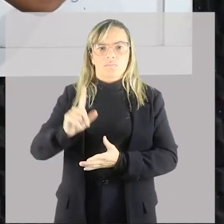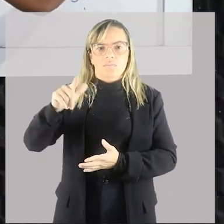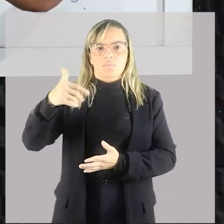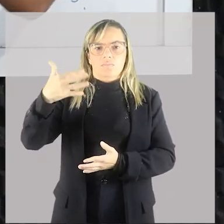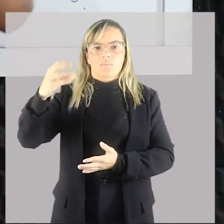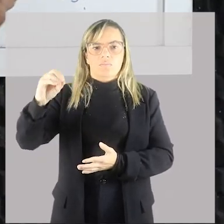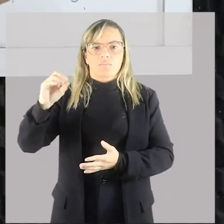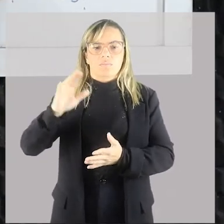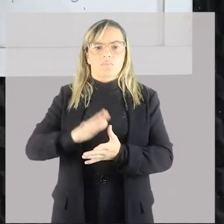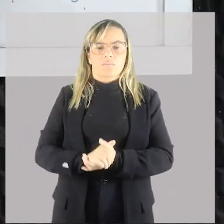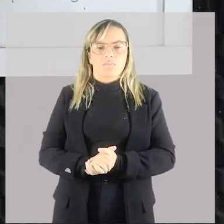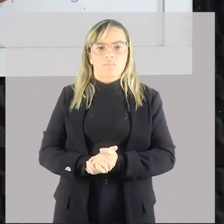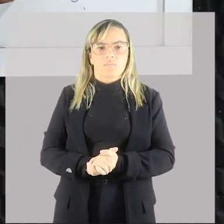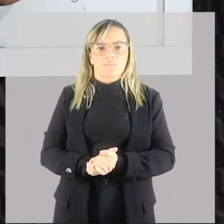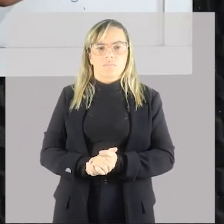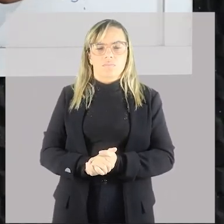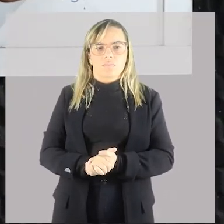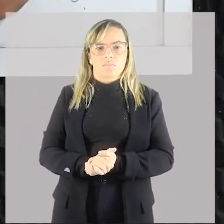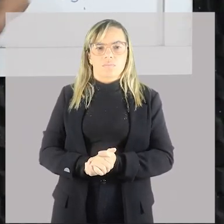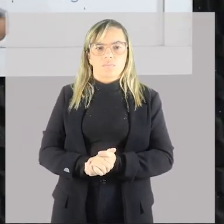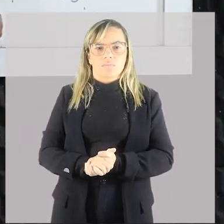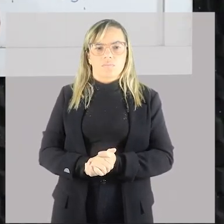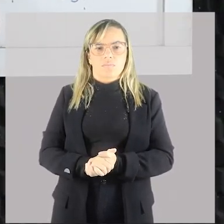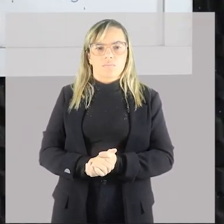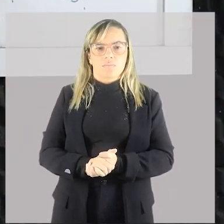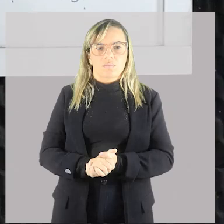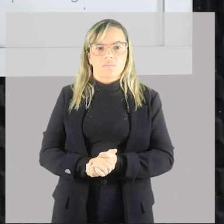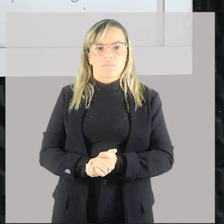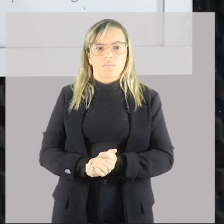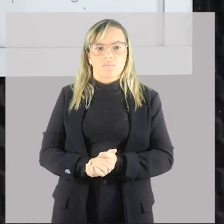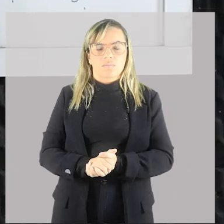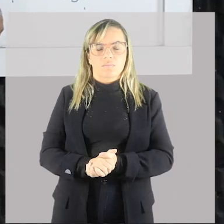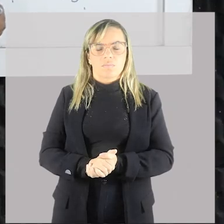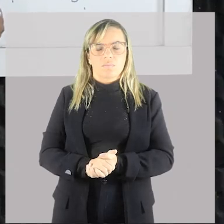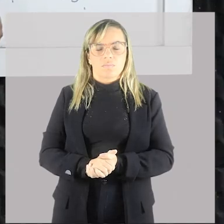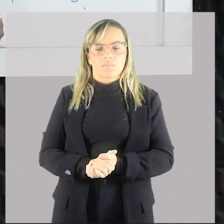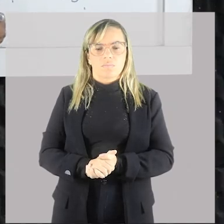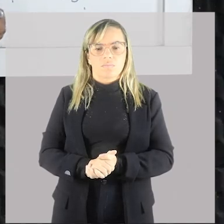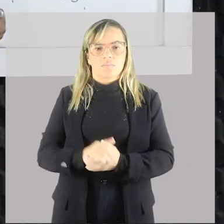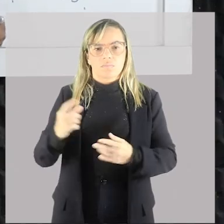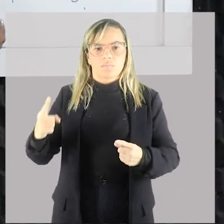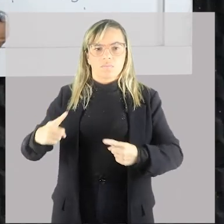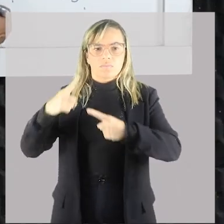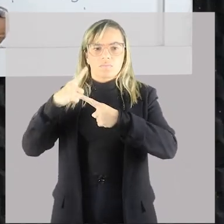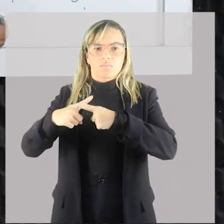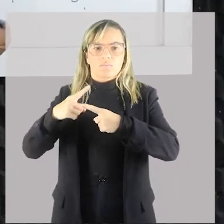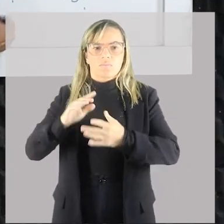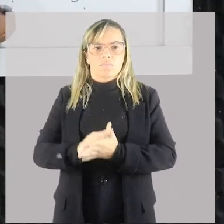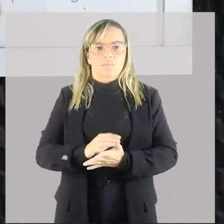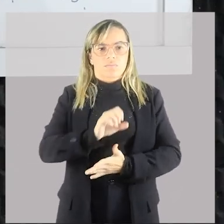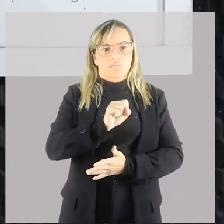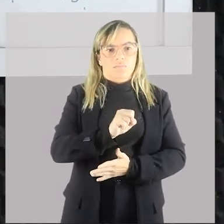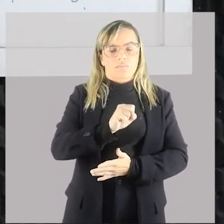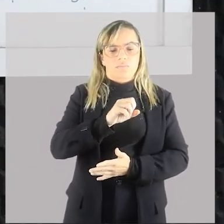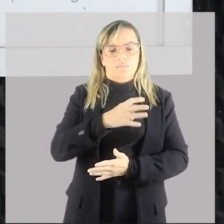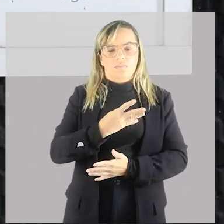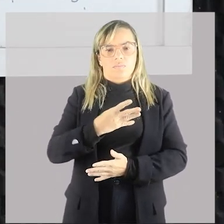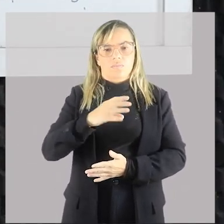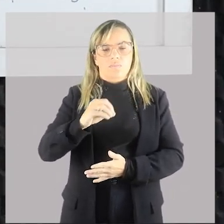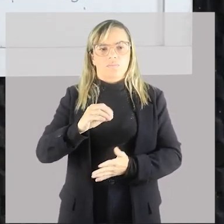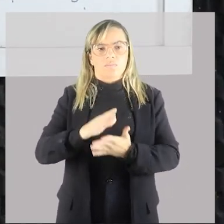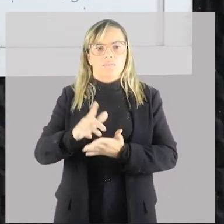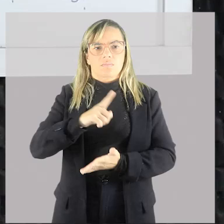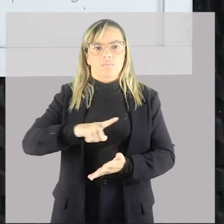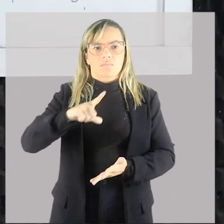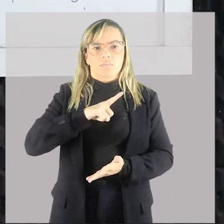20. Né? 42 vezes 2 dá 84. Com 0, 840. Então